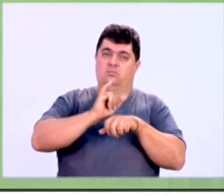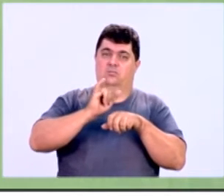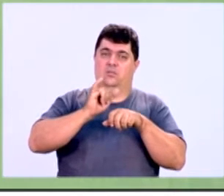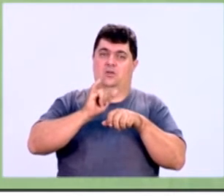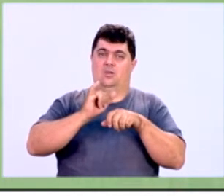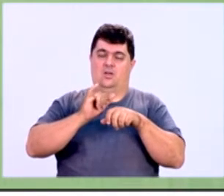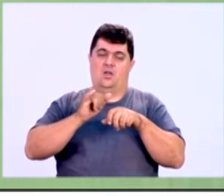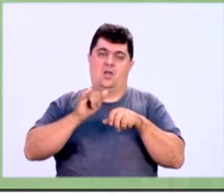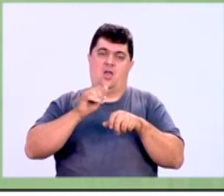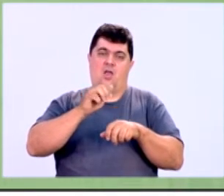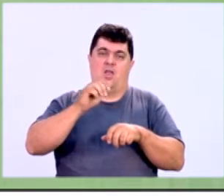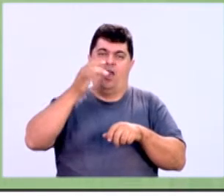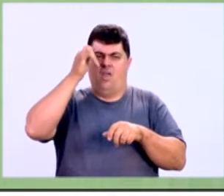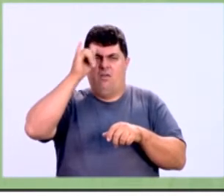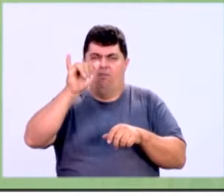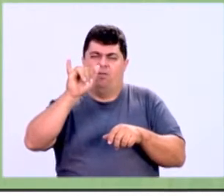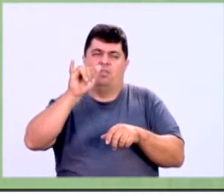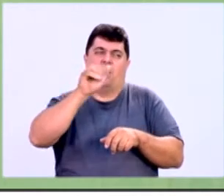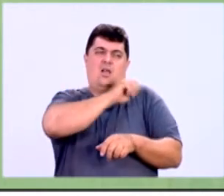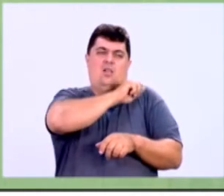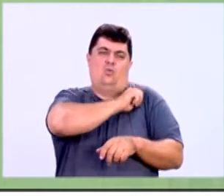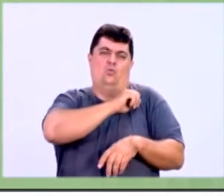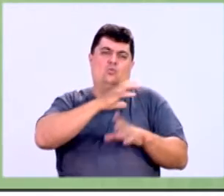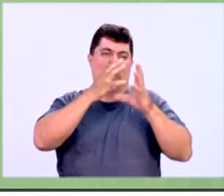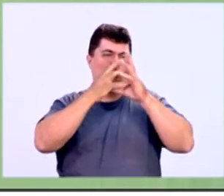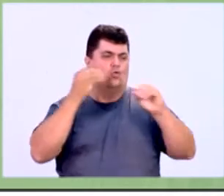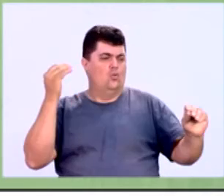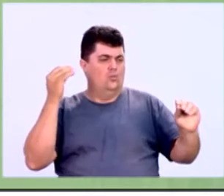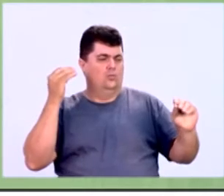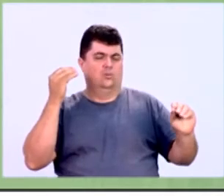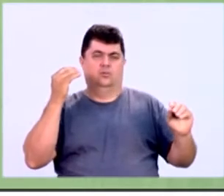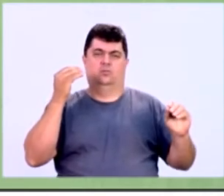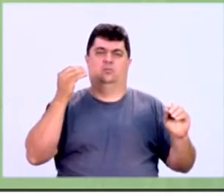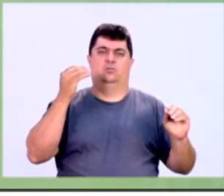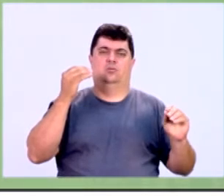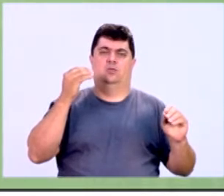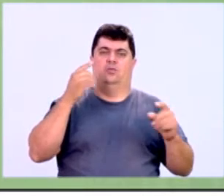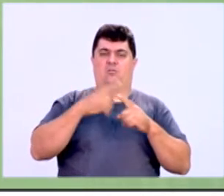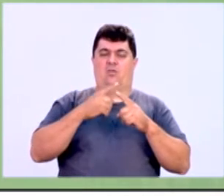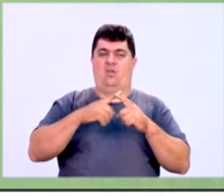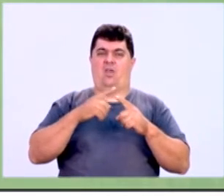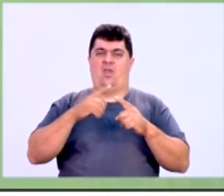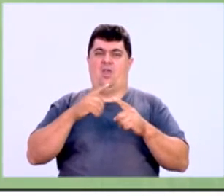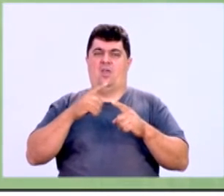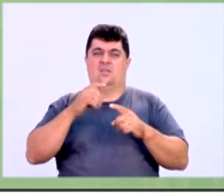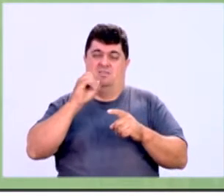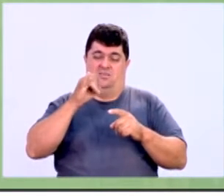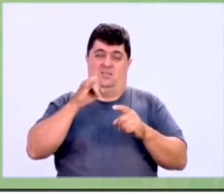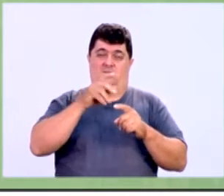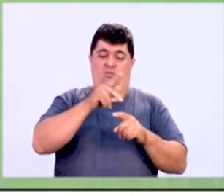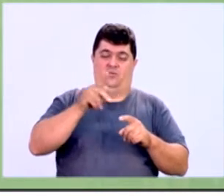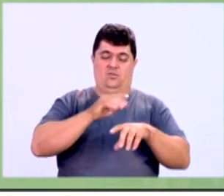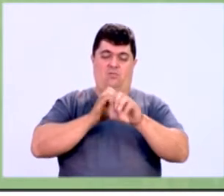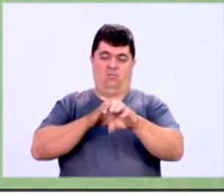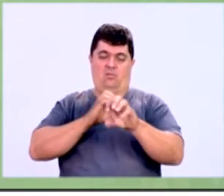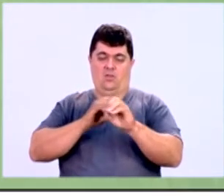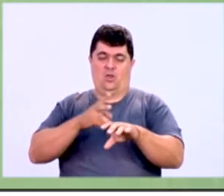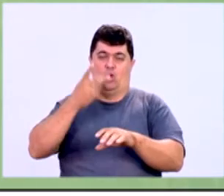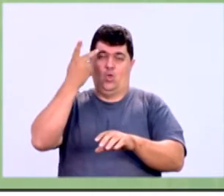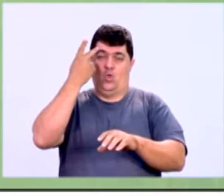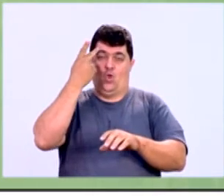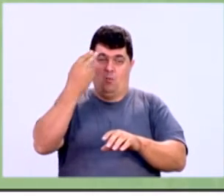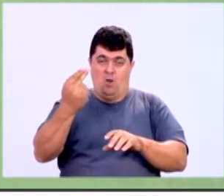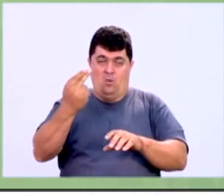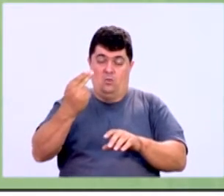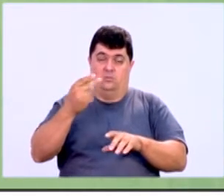evasão, né? A gente viu na outra aula que aulas desestimulantes fazem com que o aluno se sinta